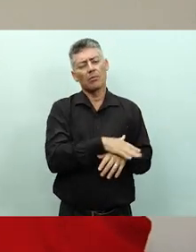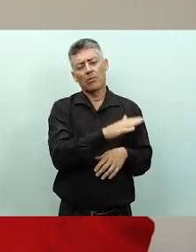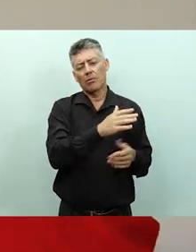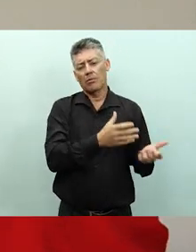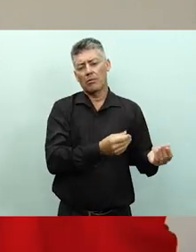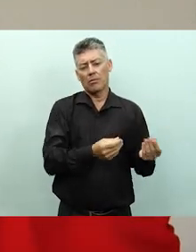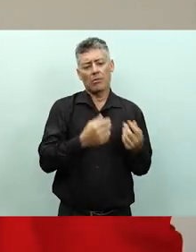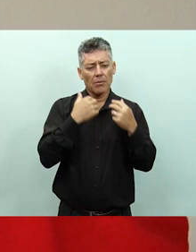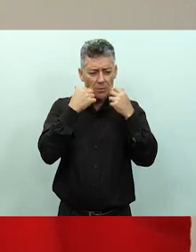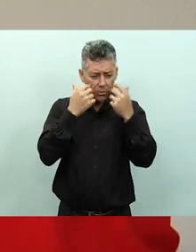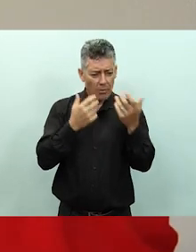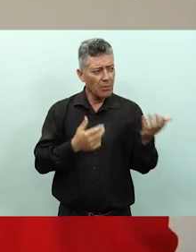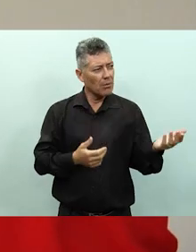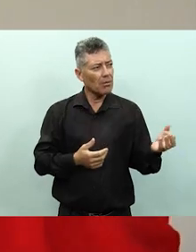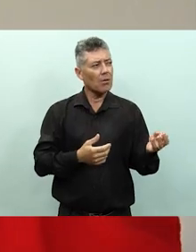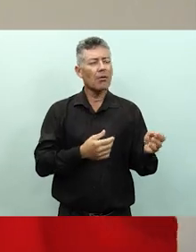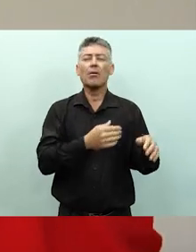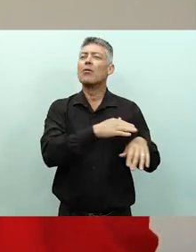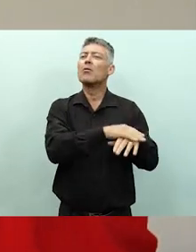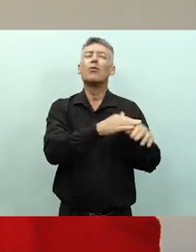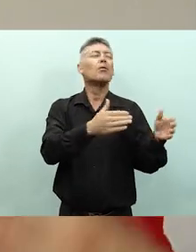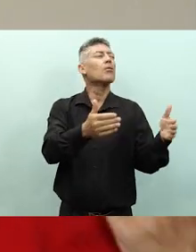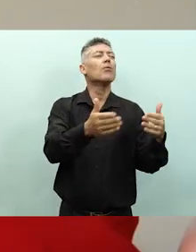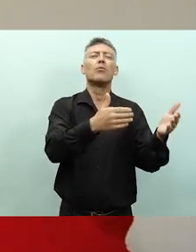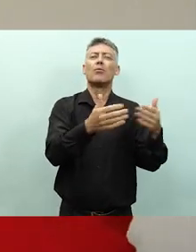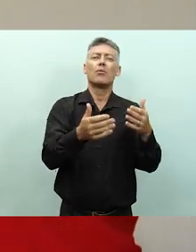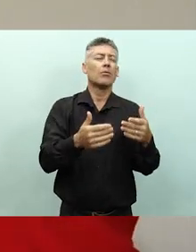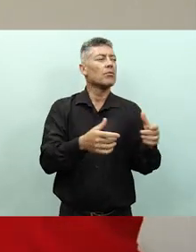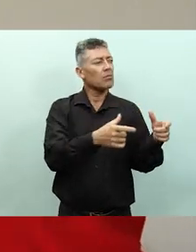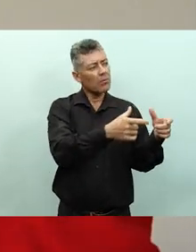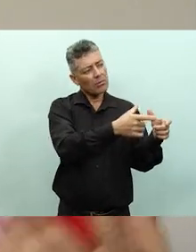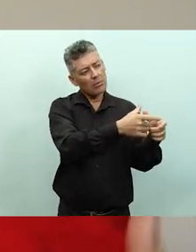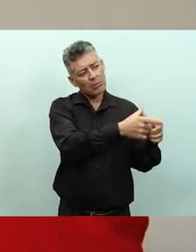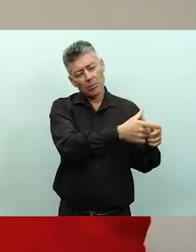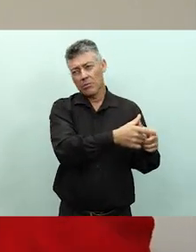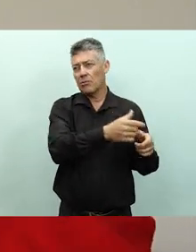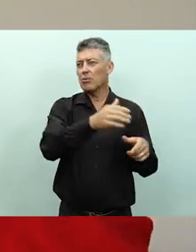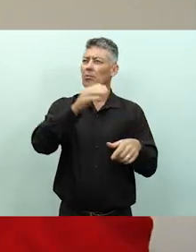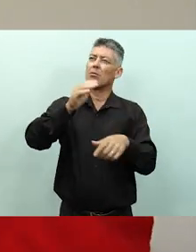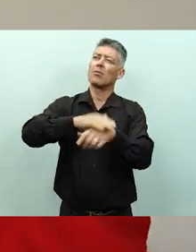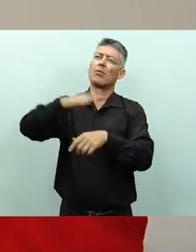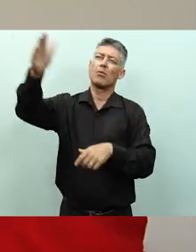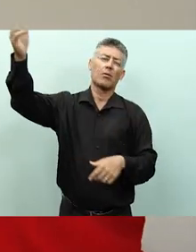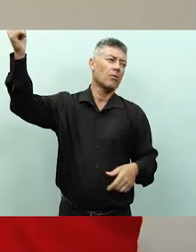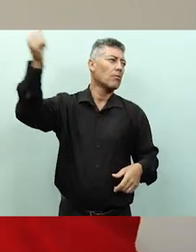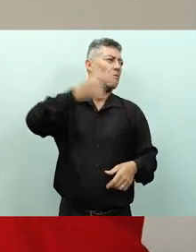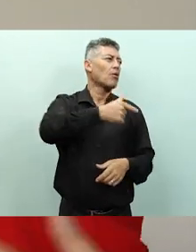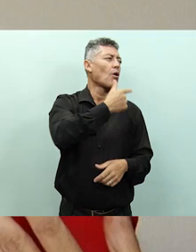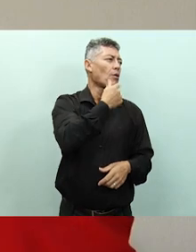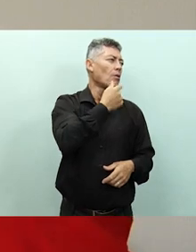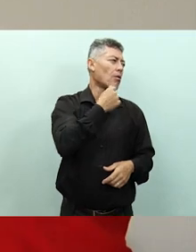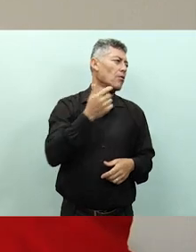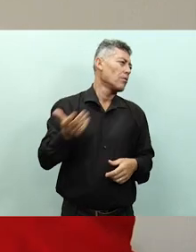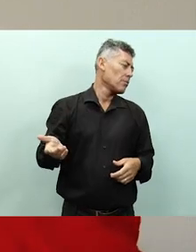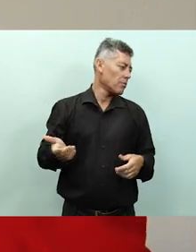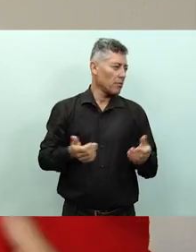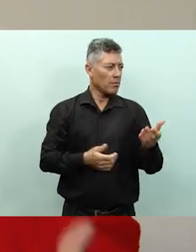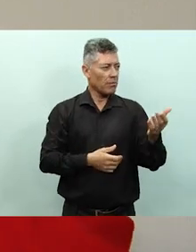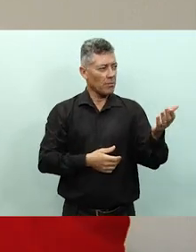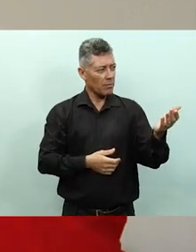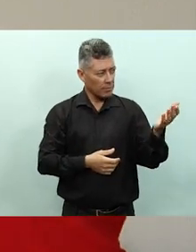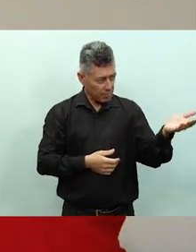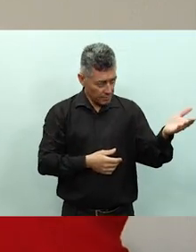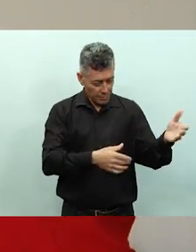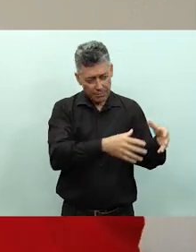que eu quero dizer, em relação à participação, que era muito pequena em relação ao número absoluto de parlamentares. Mas uma bancada que